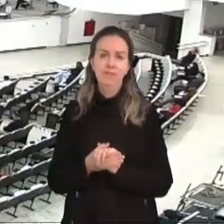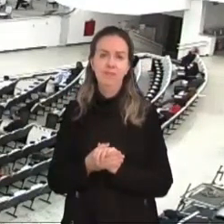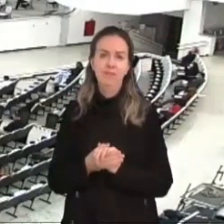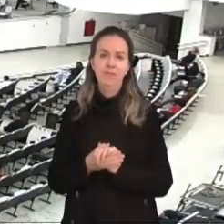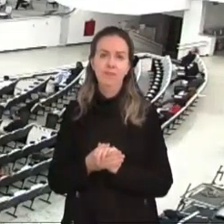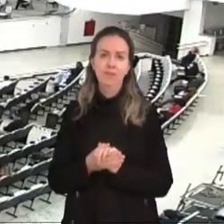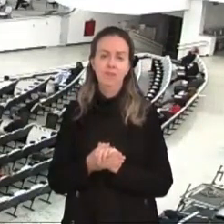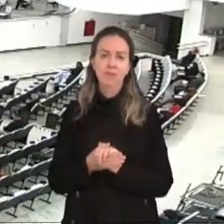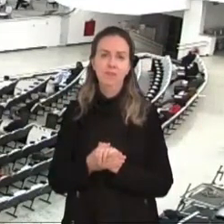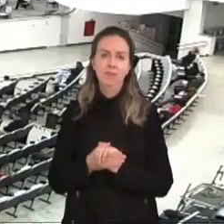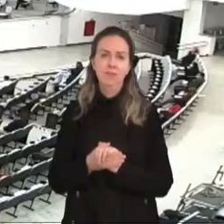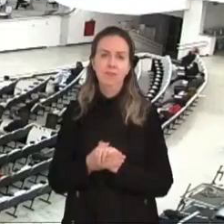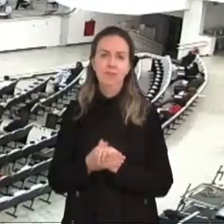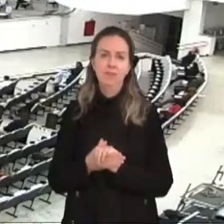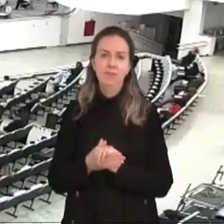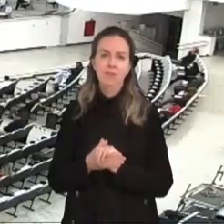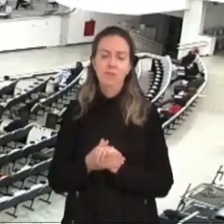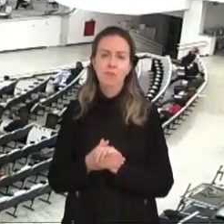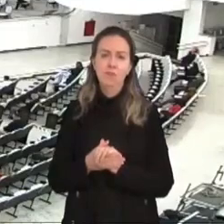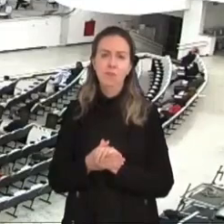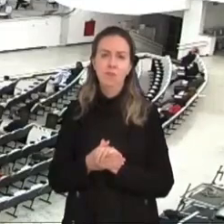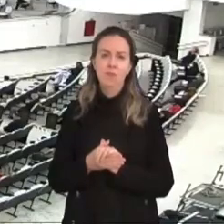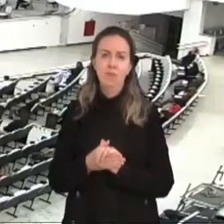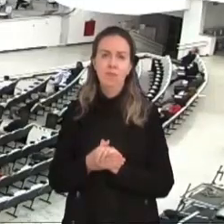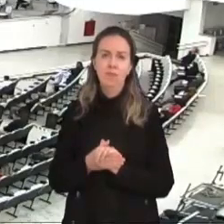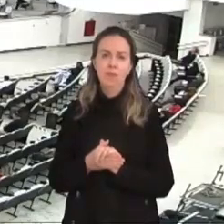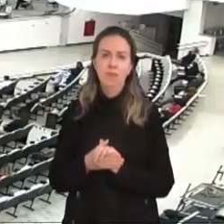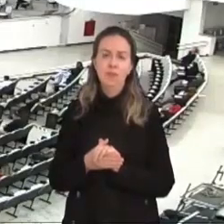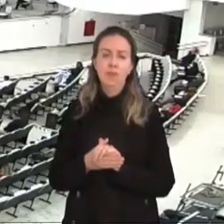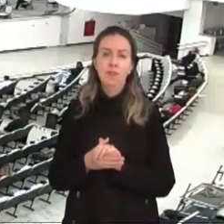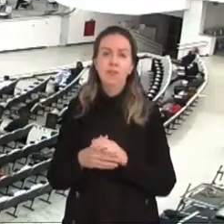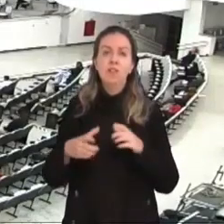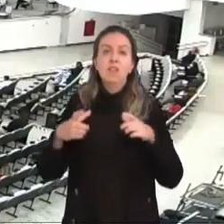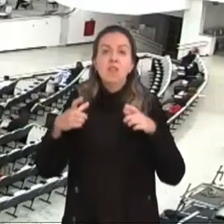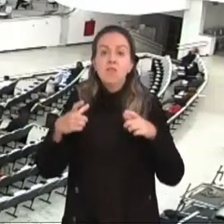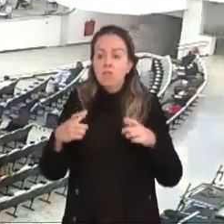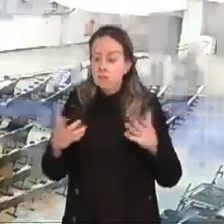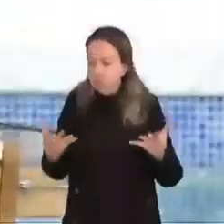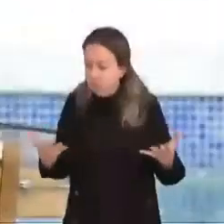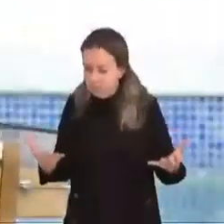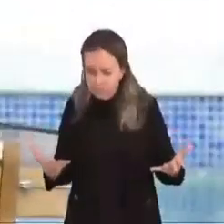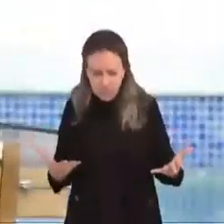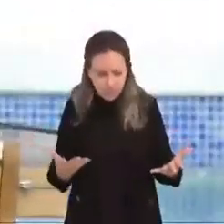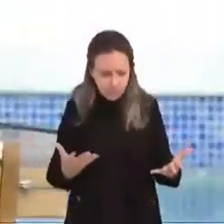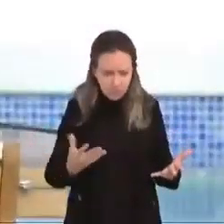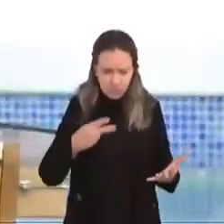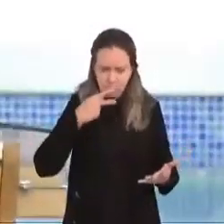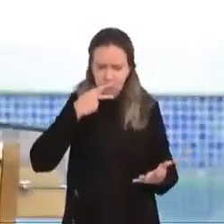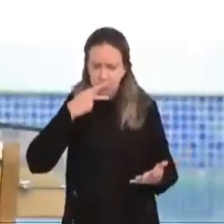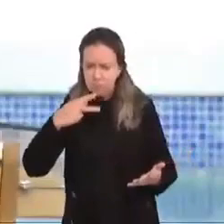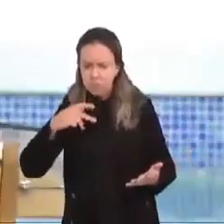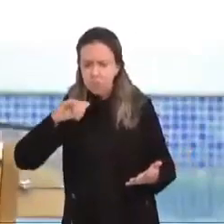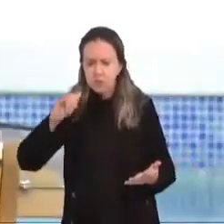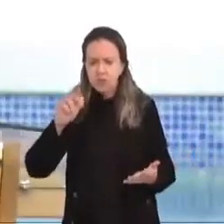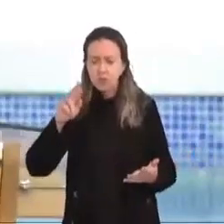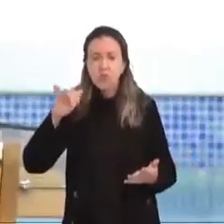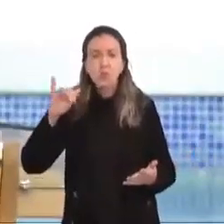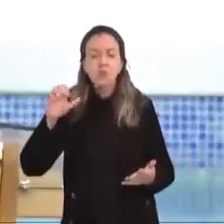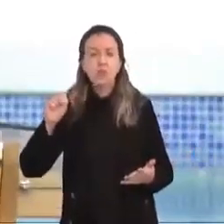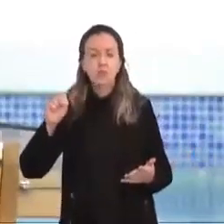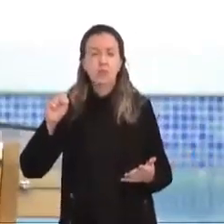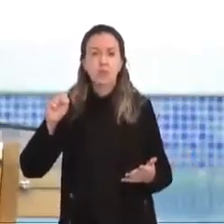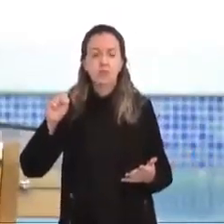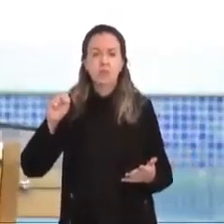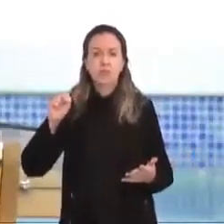demoradamente, estando ele ainda aonde? No pátio da guarda. O que é isso?